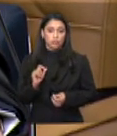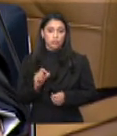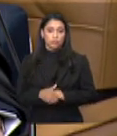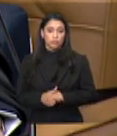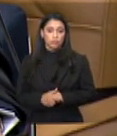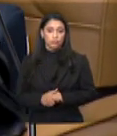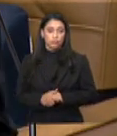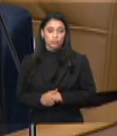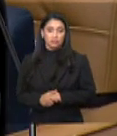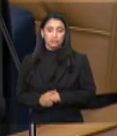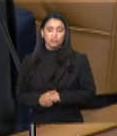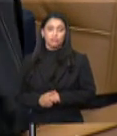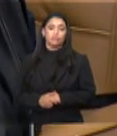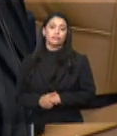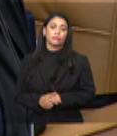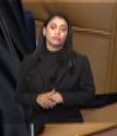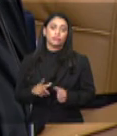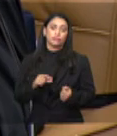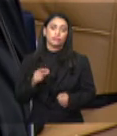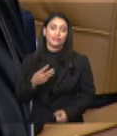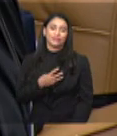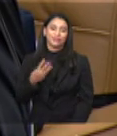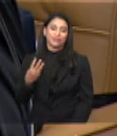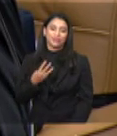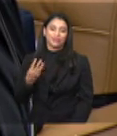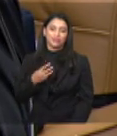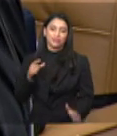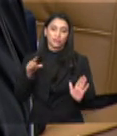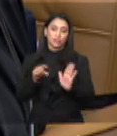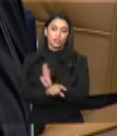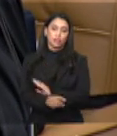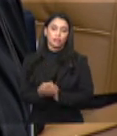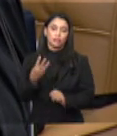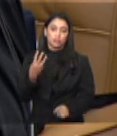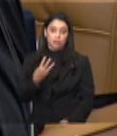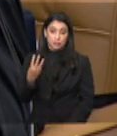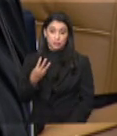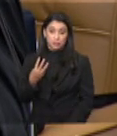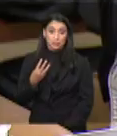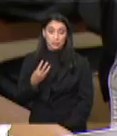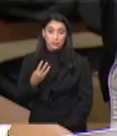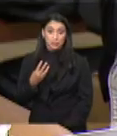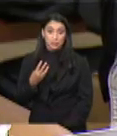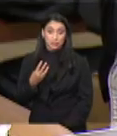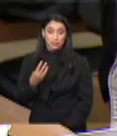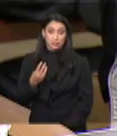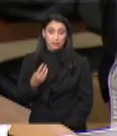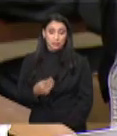o 403, parágrafo 3º. Se alguém souber qual é o artigo, a gente agradece.